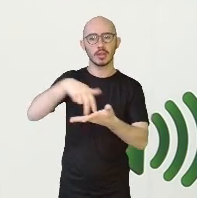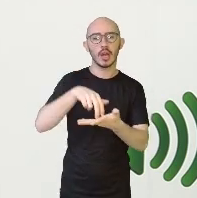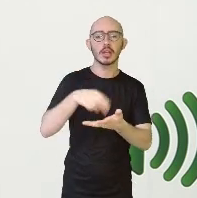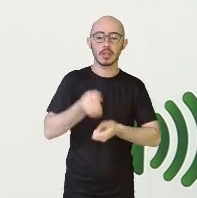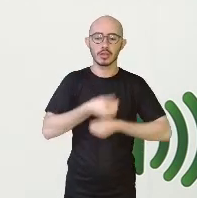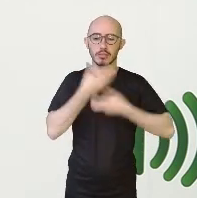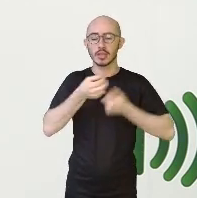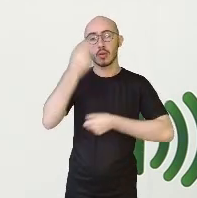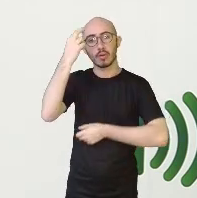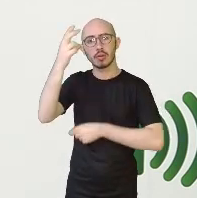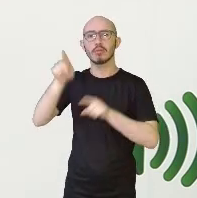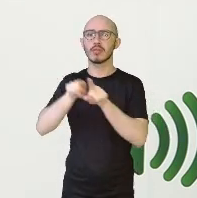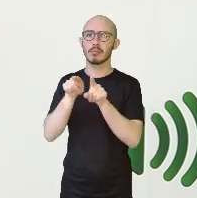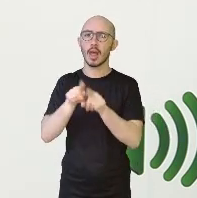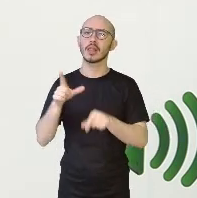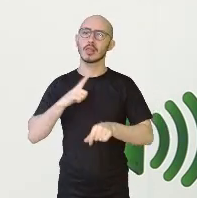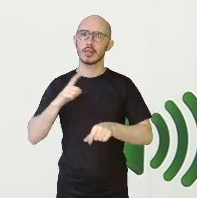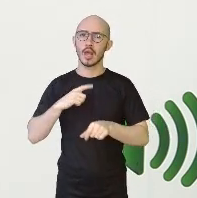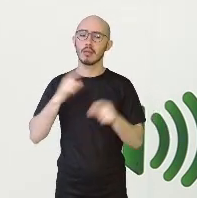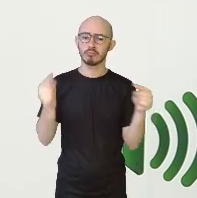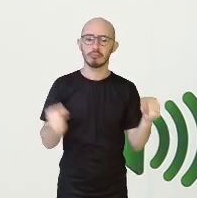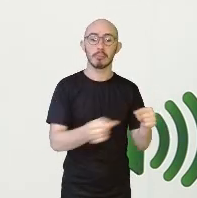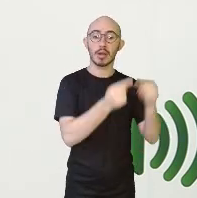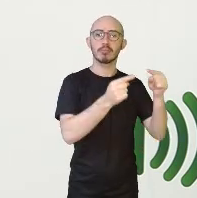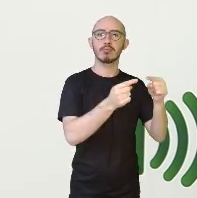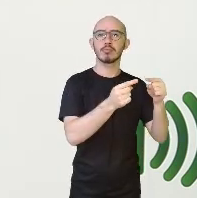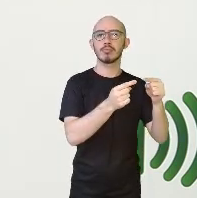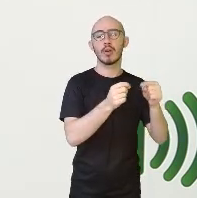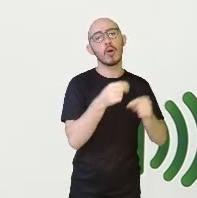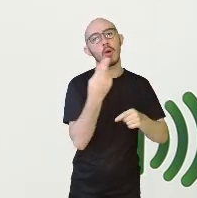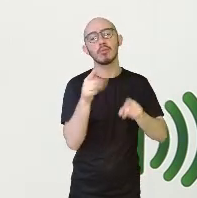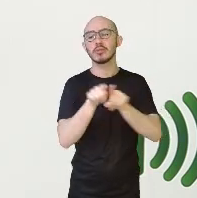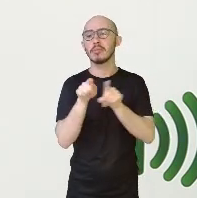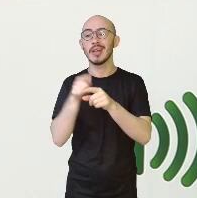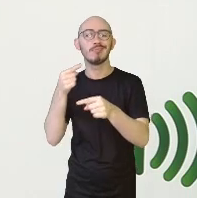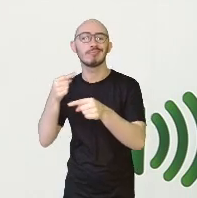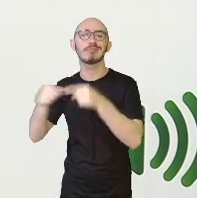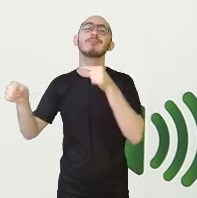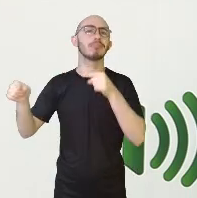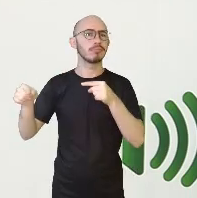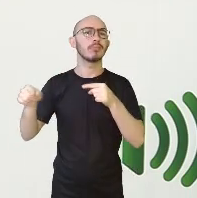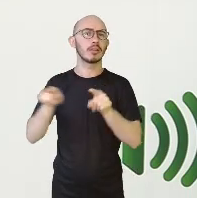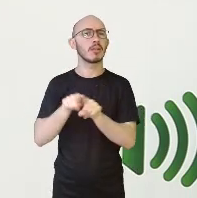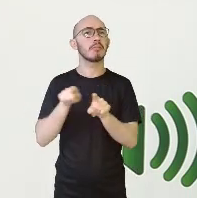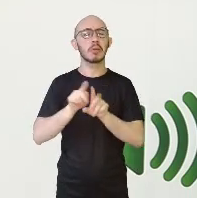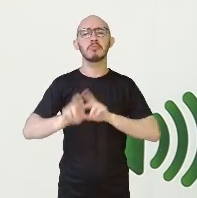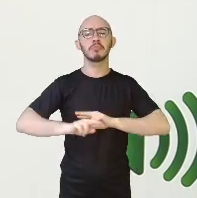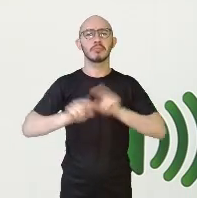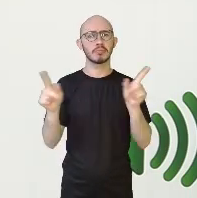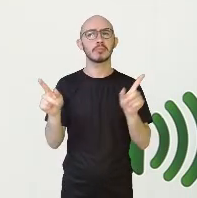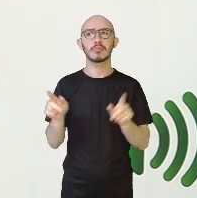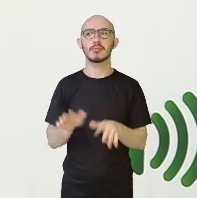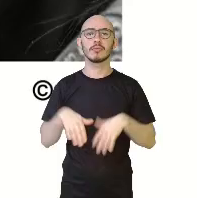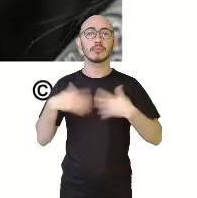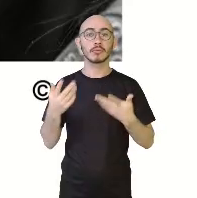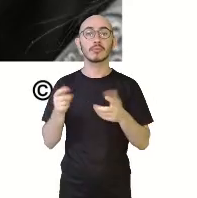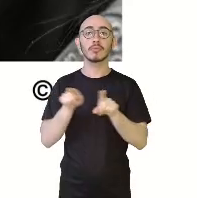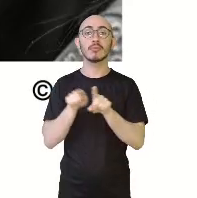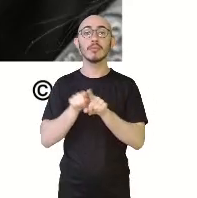cada ritmo vai ter a sua semelhança, vai parecer, mas também pode ser diferente. E a